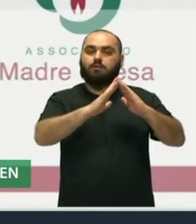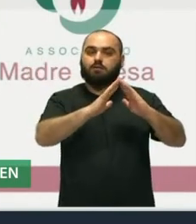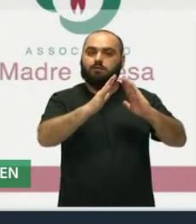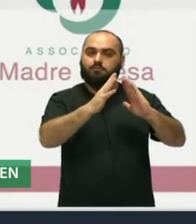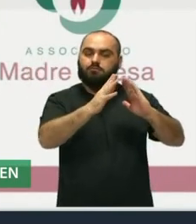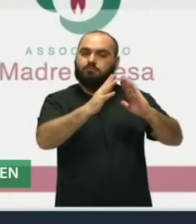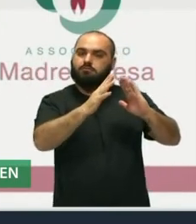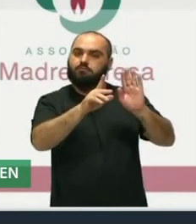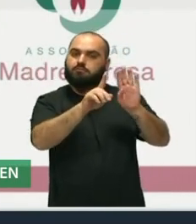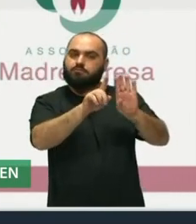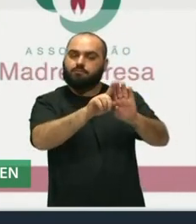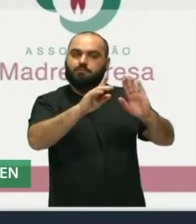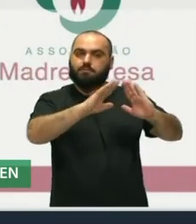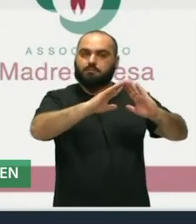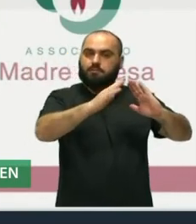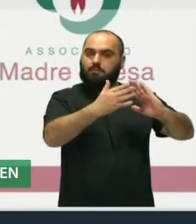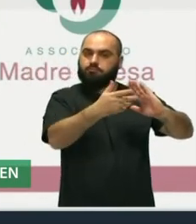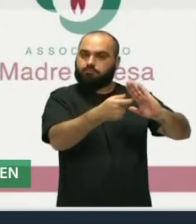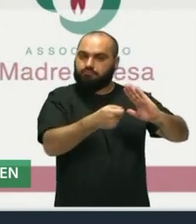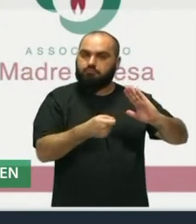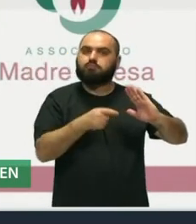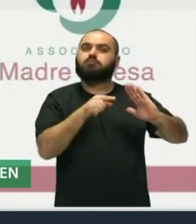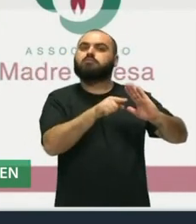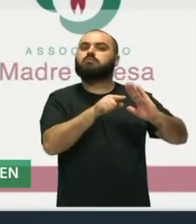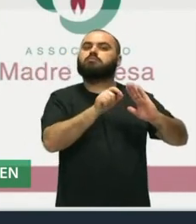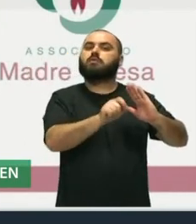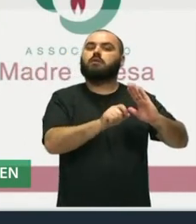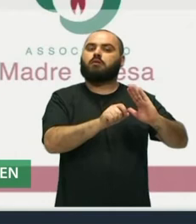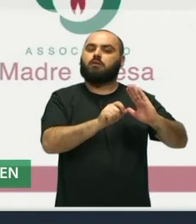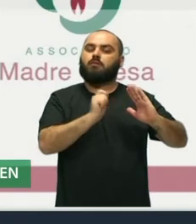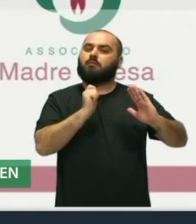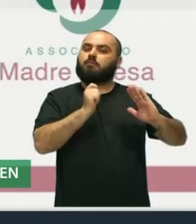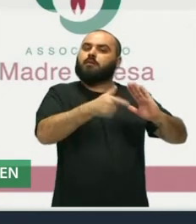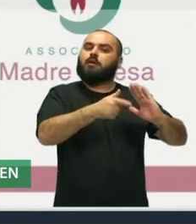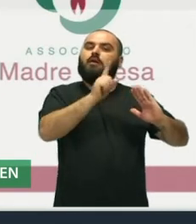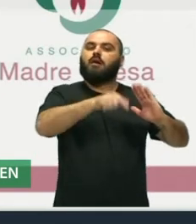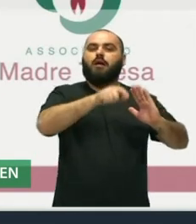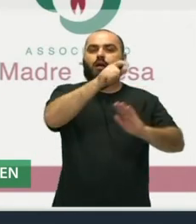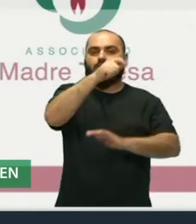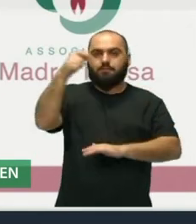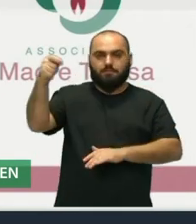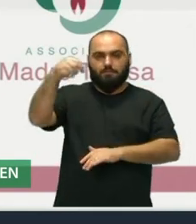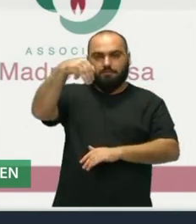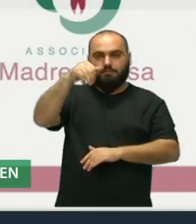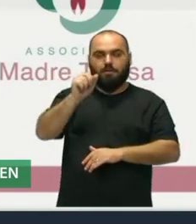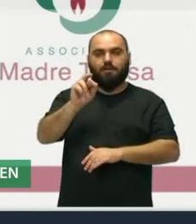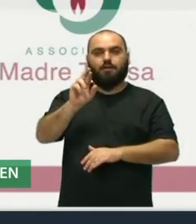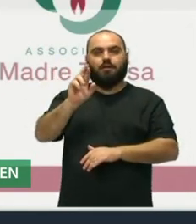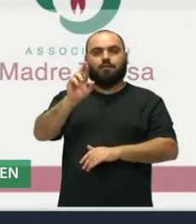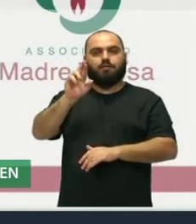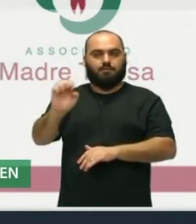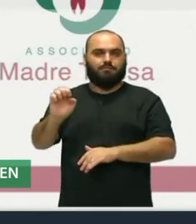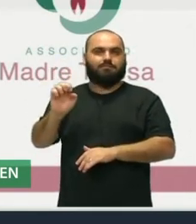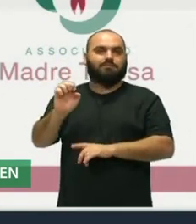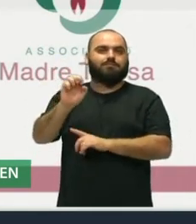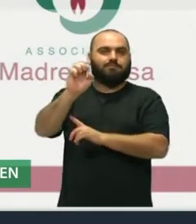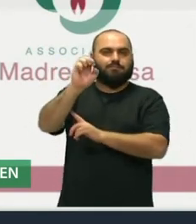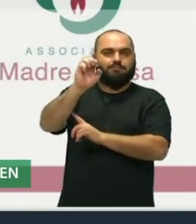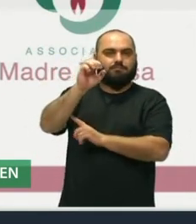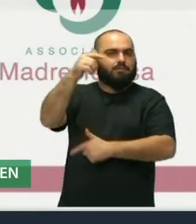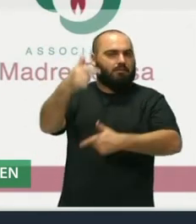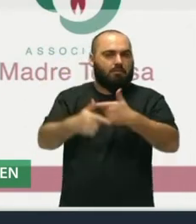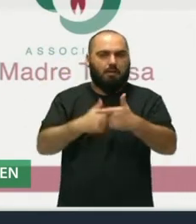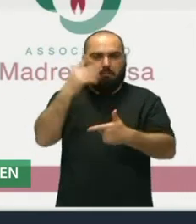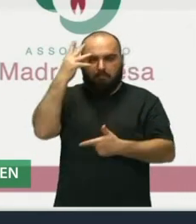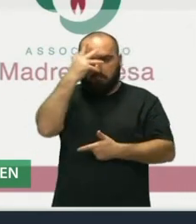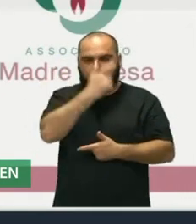acolhimento, que ela é sustentada pela Associação Madre Teresa. Isso é um trabalho muito bonito que